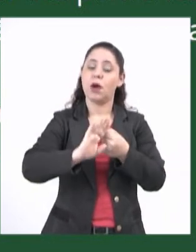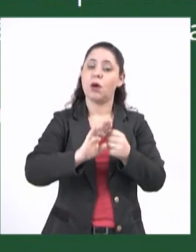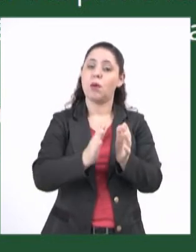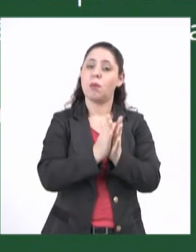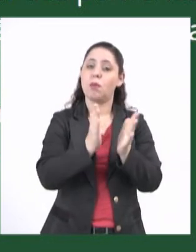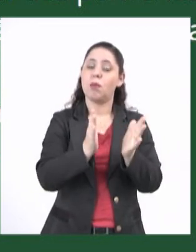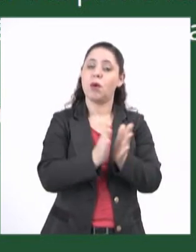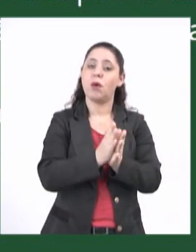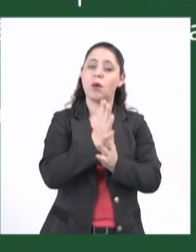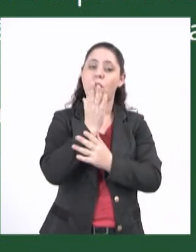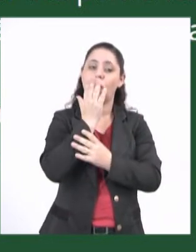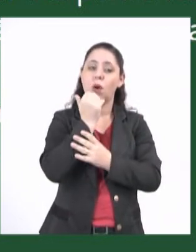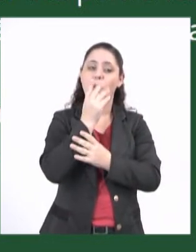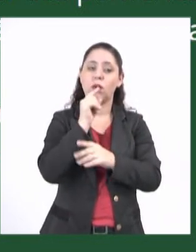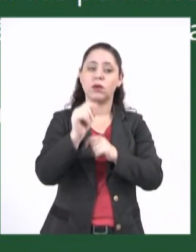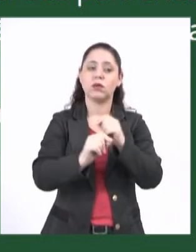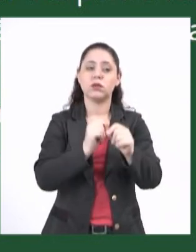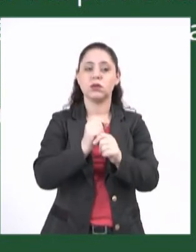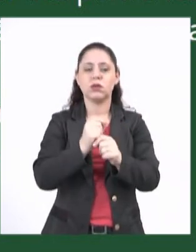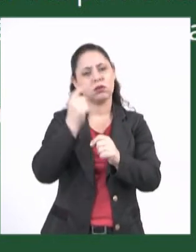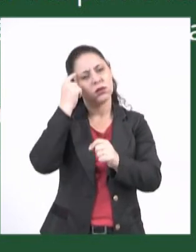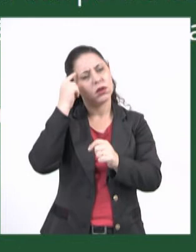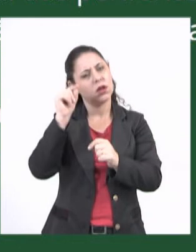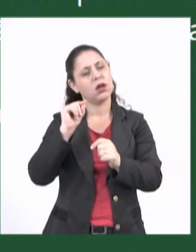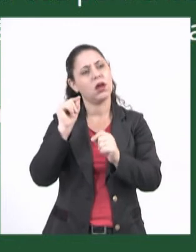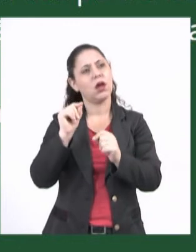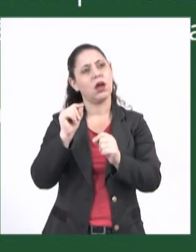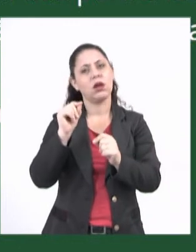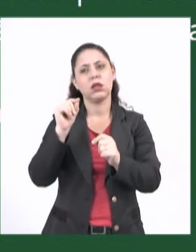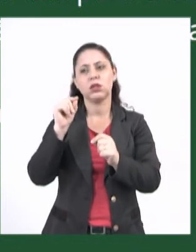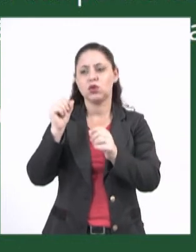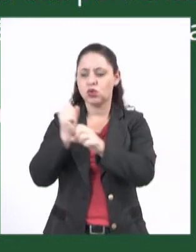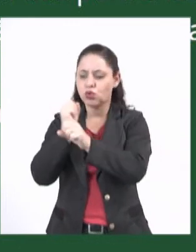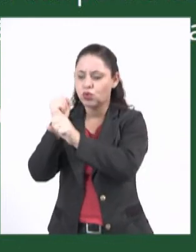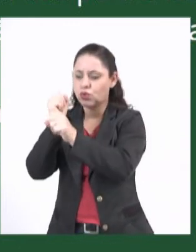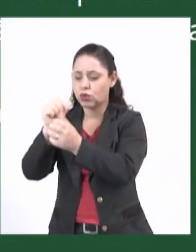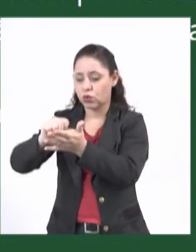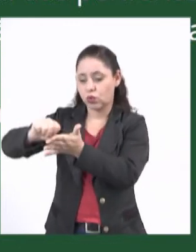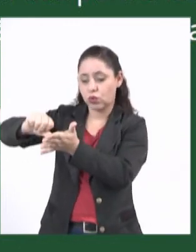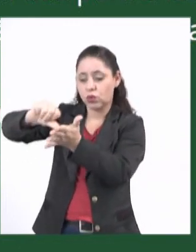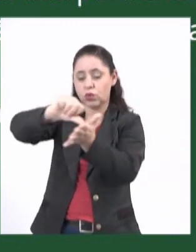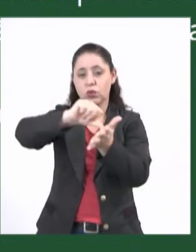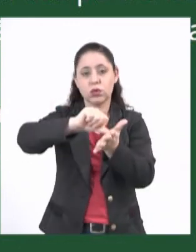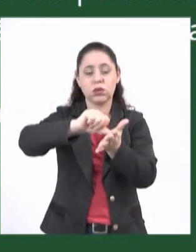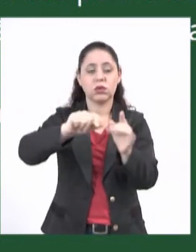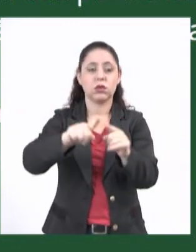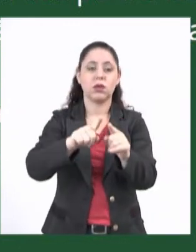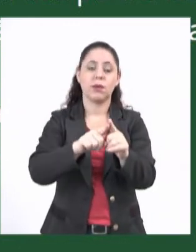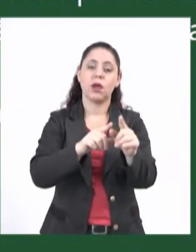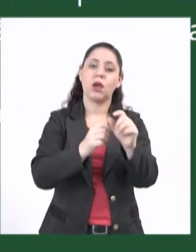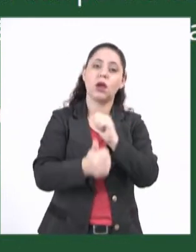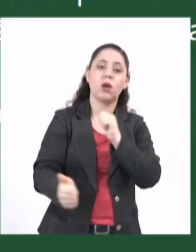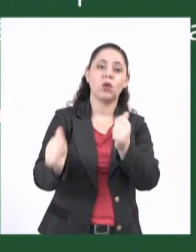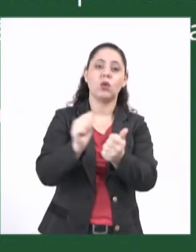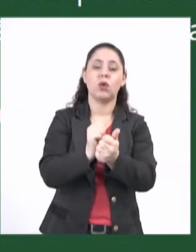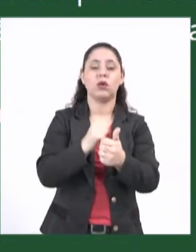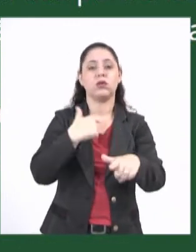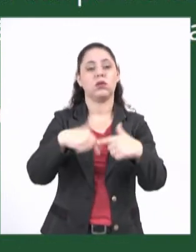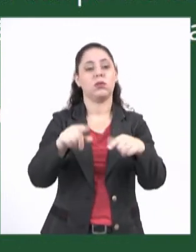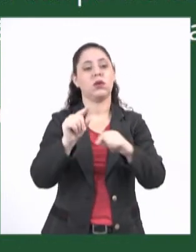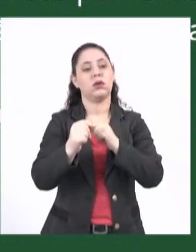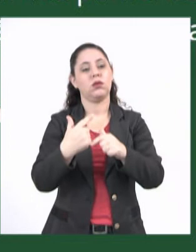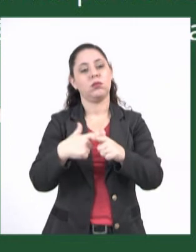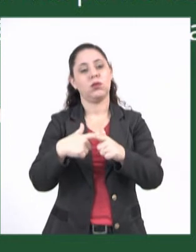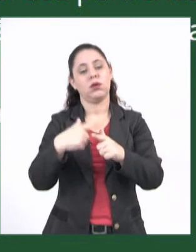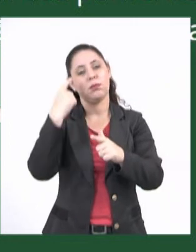refeição transportada, né? Então, com a intenção de construção de outras unidades adicionais que sejam adequadas à atividade, porque a gente tem que